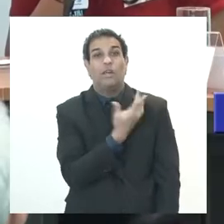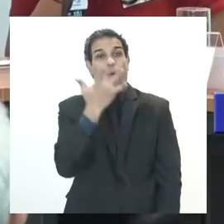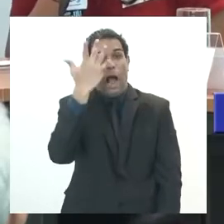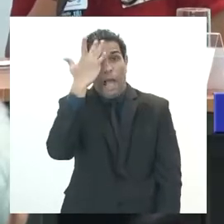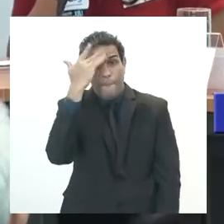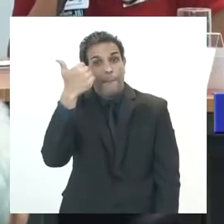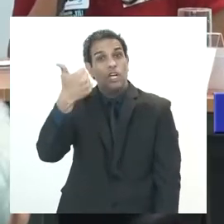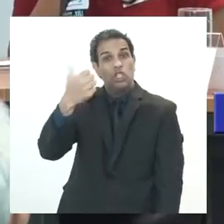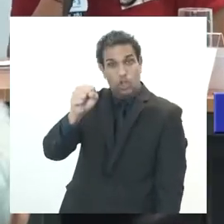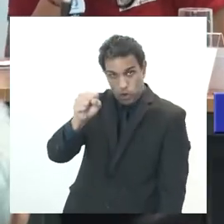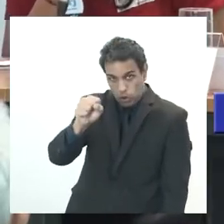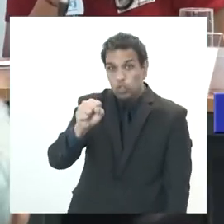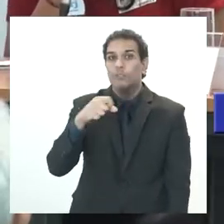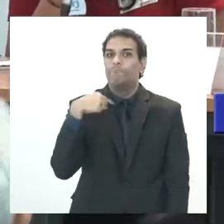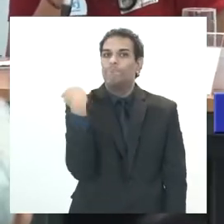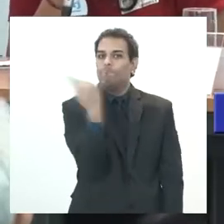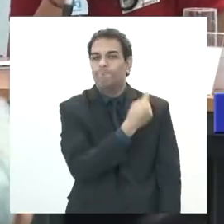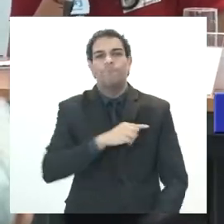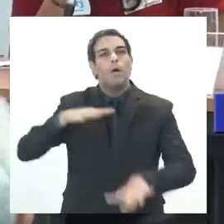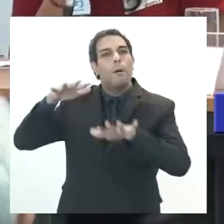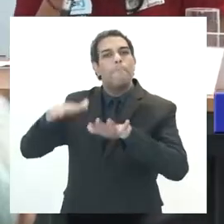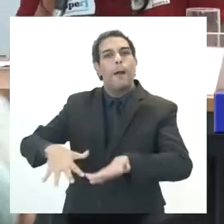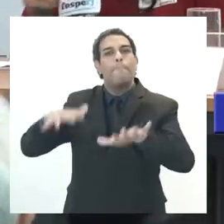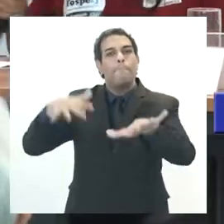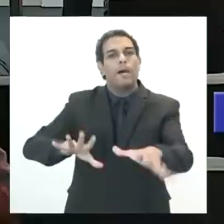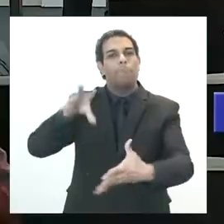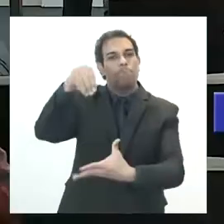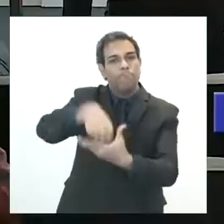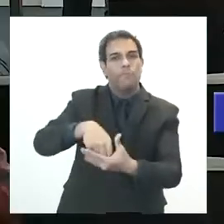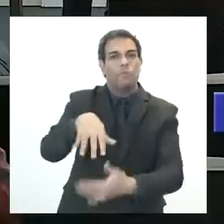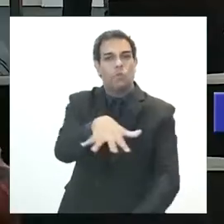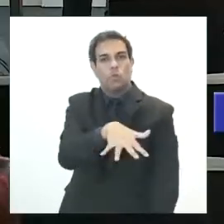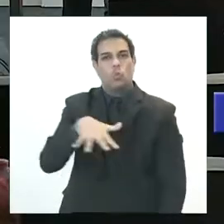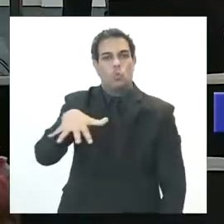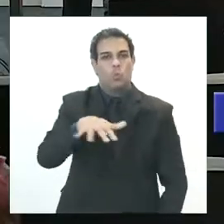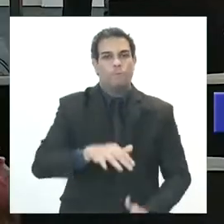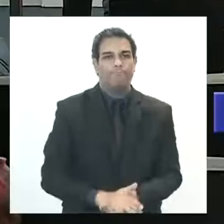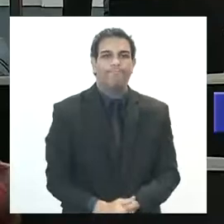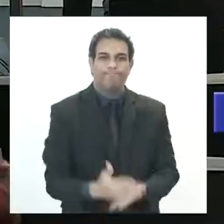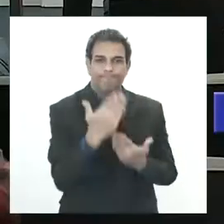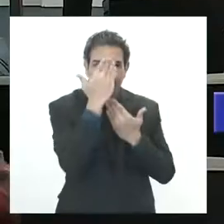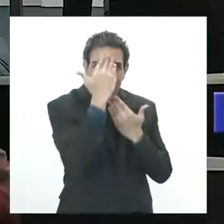18 é importante a gente fazer a sua frente aí nas ruas Obrigada Jana